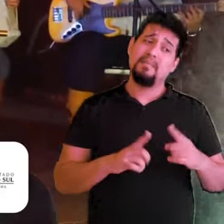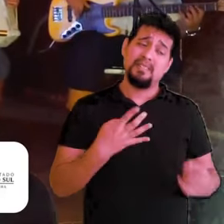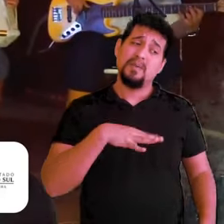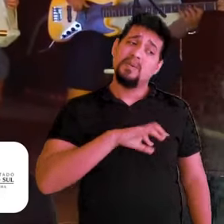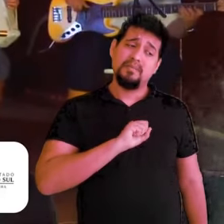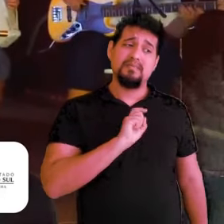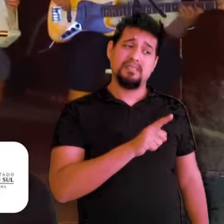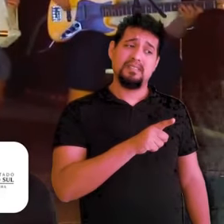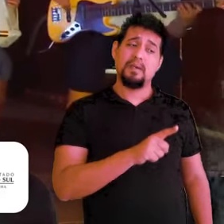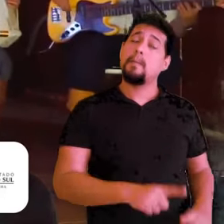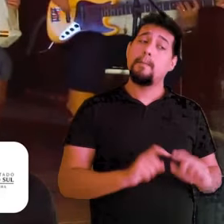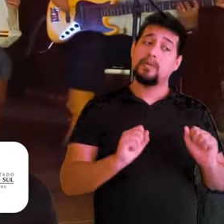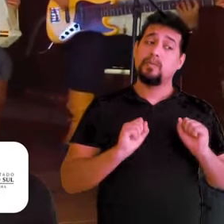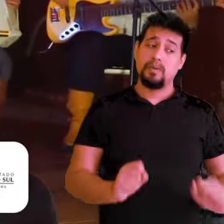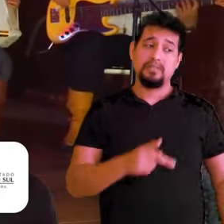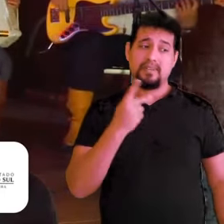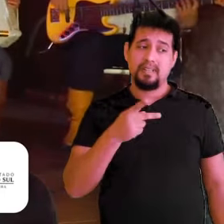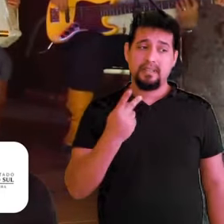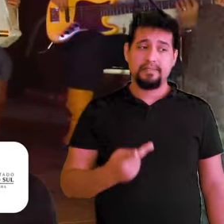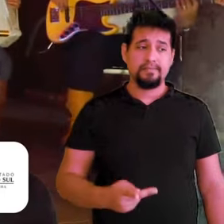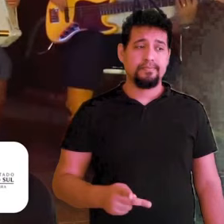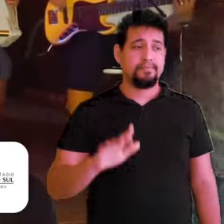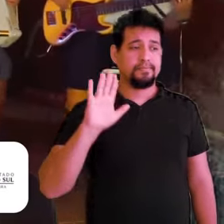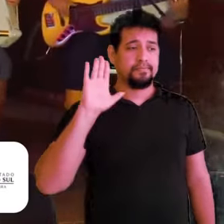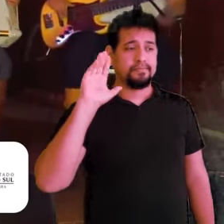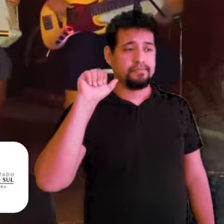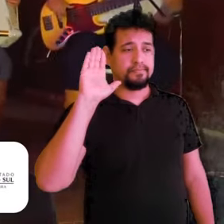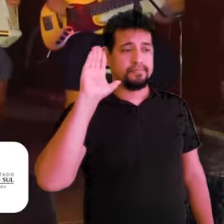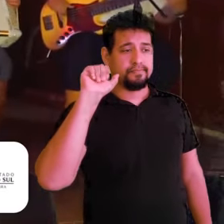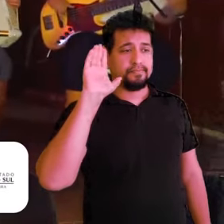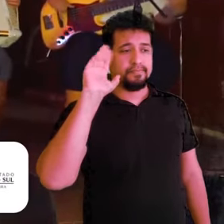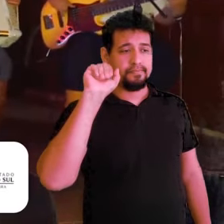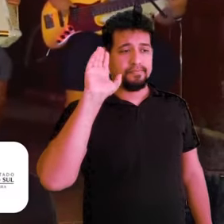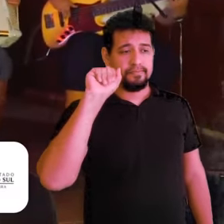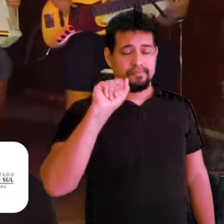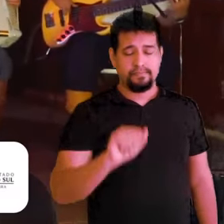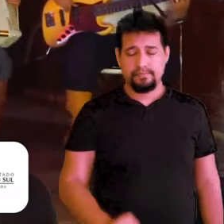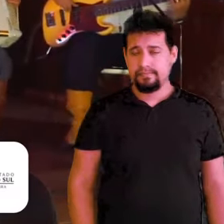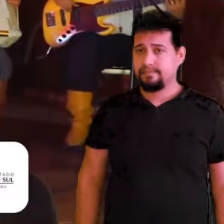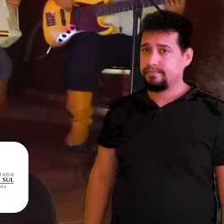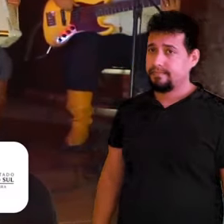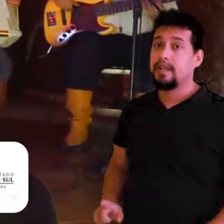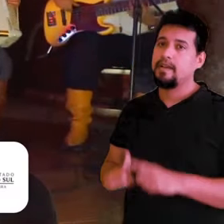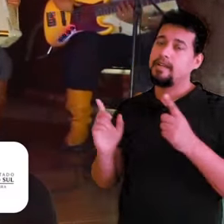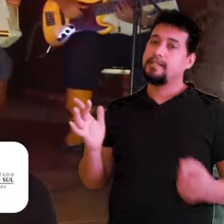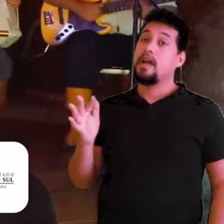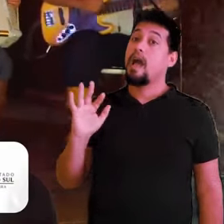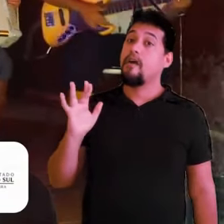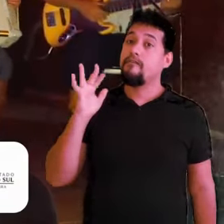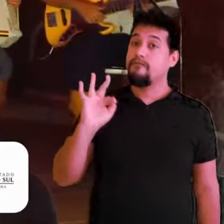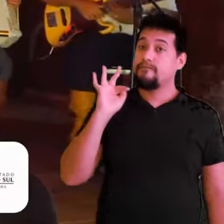terminar. Mesmo te amando, posso te dizer adeus. Mas o certo chegando aí, quem sabe amanhã,